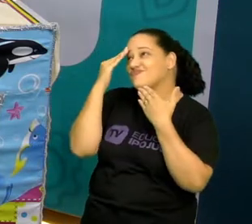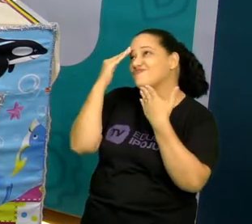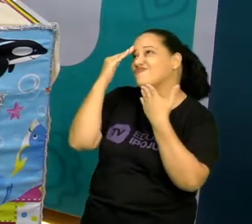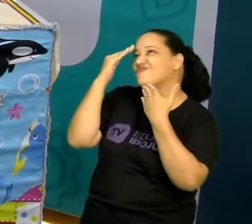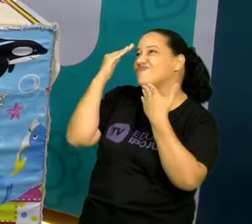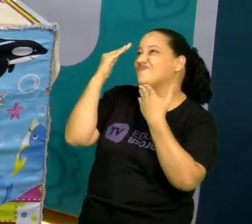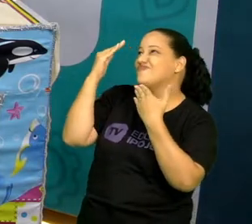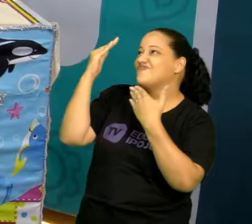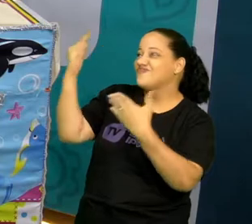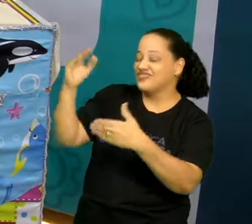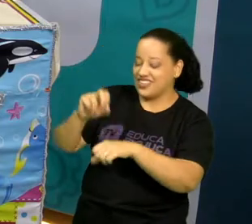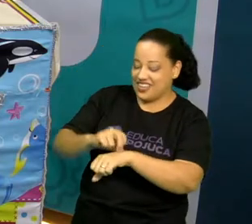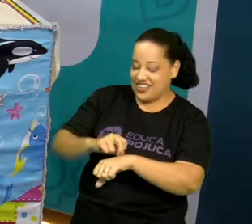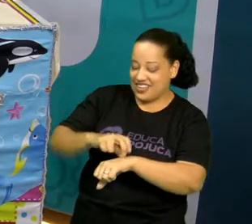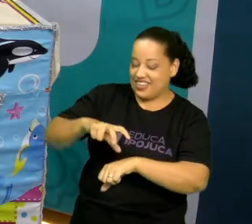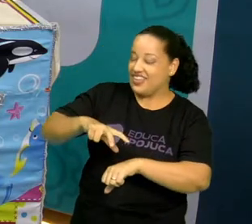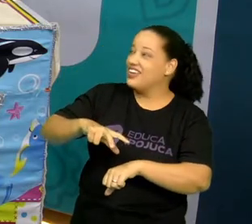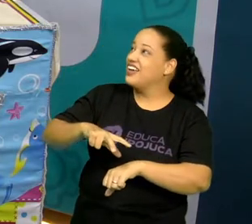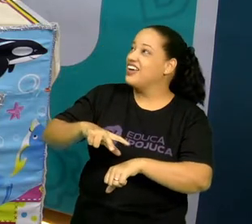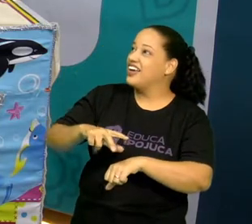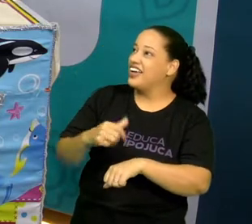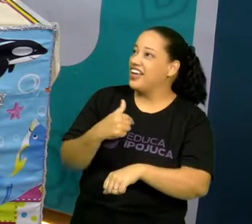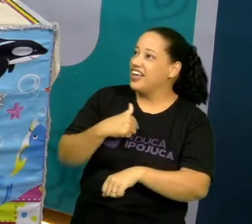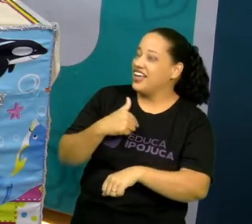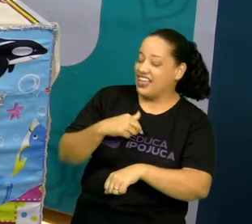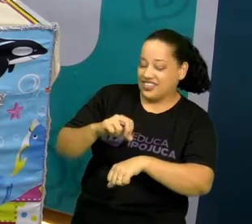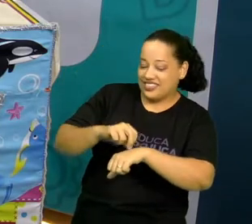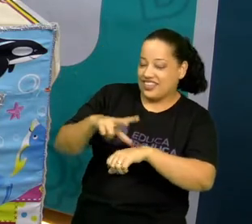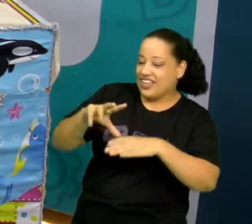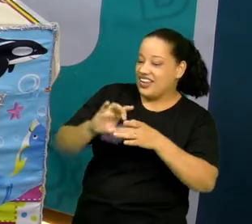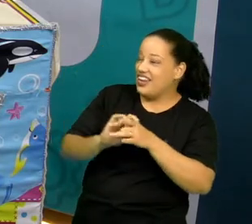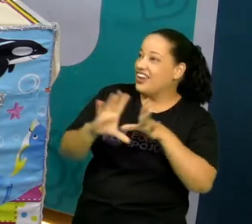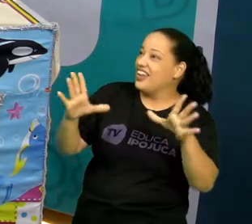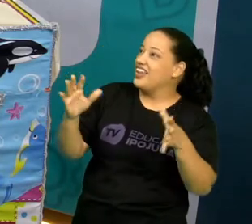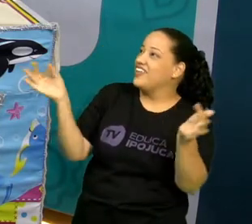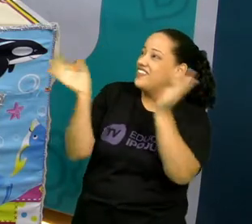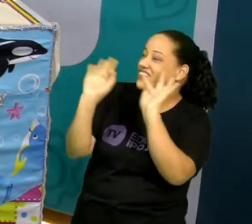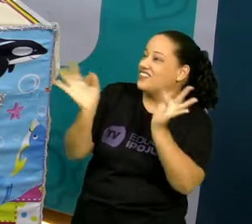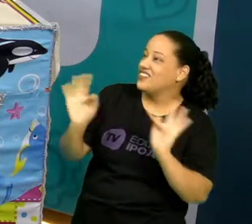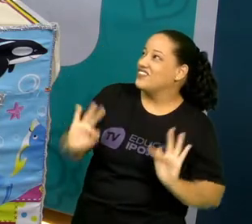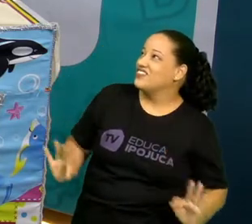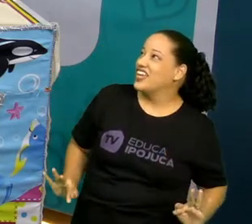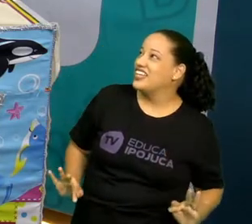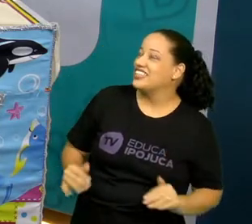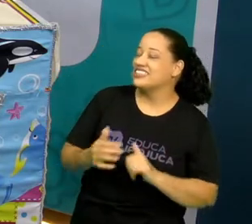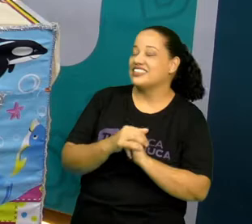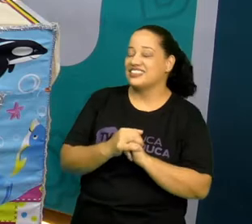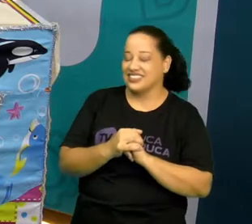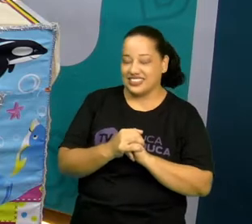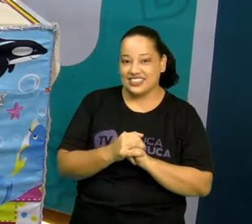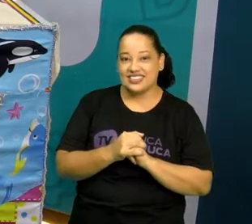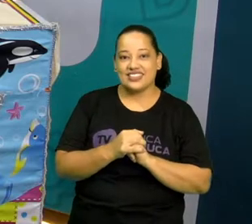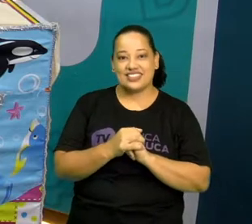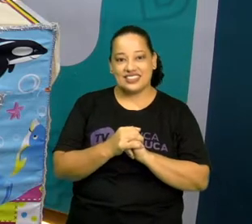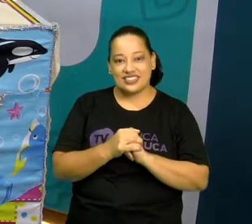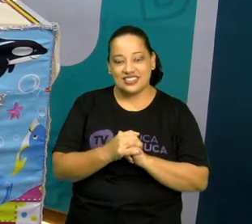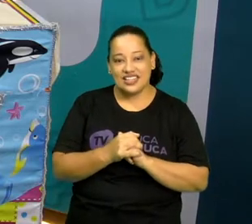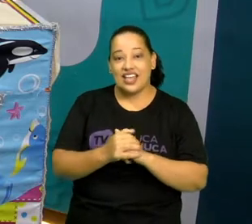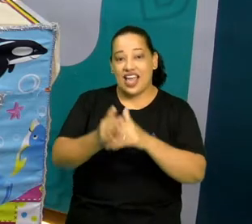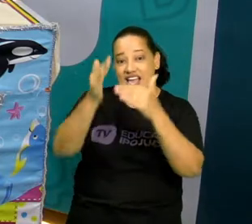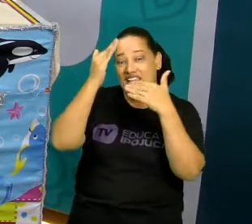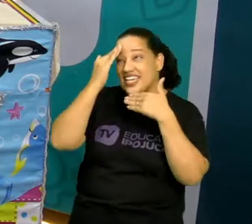ter soltado seu pezinho. Ficou muito, muito feliz. Não é isso, leiturinha? E agradeceu